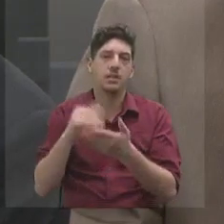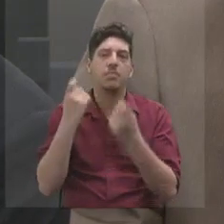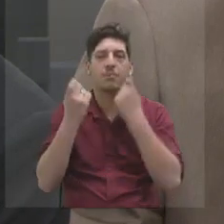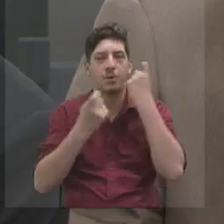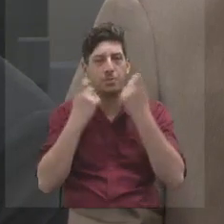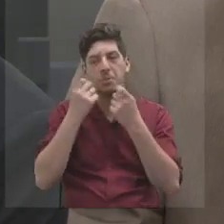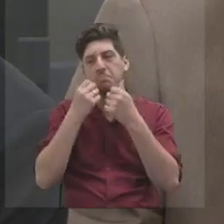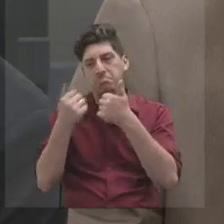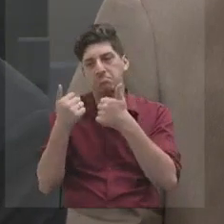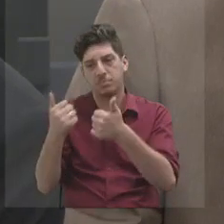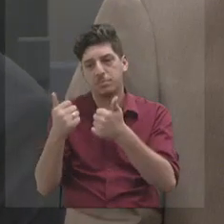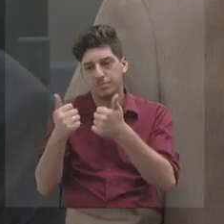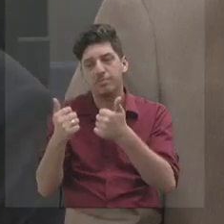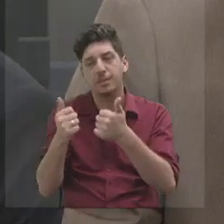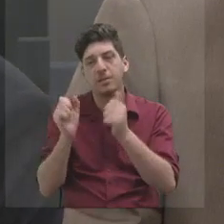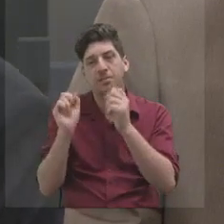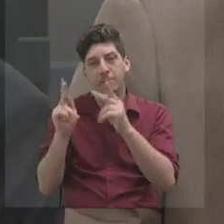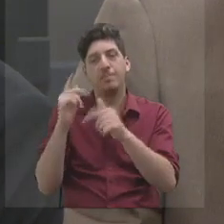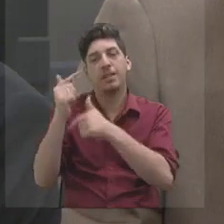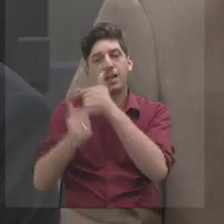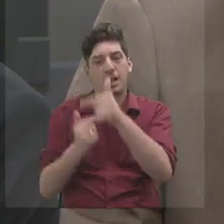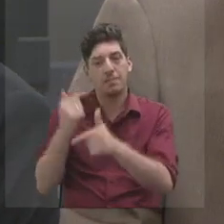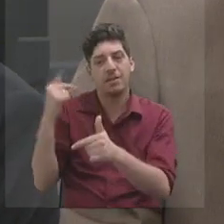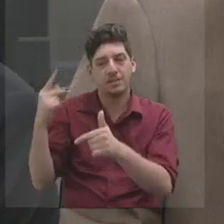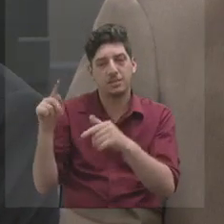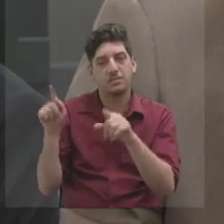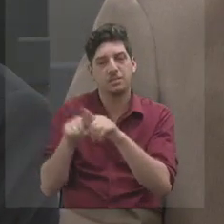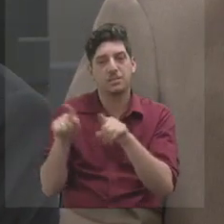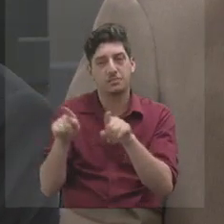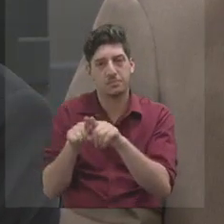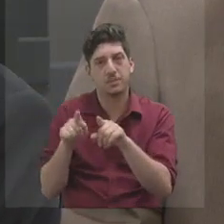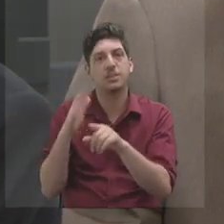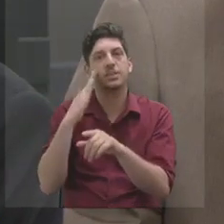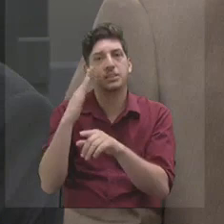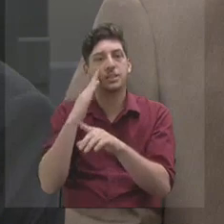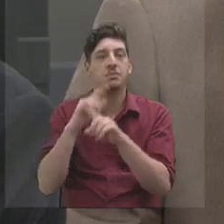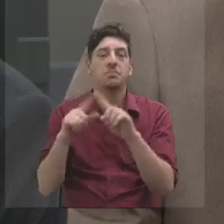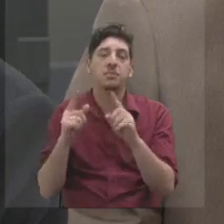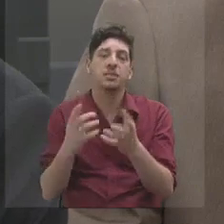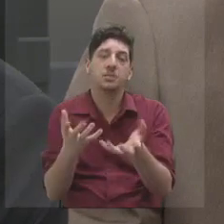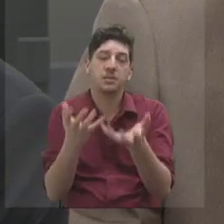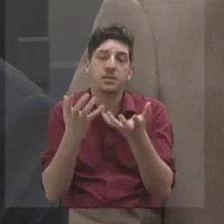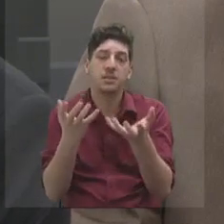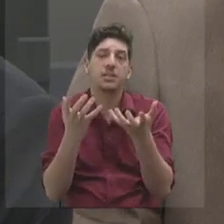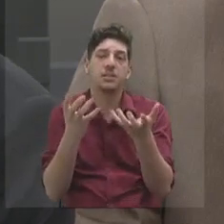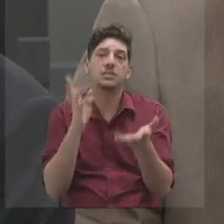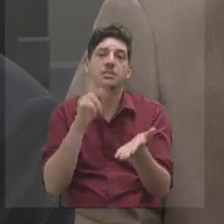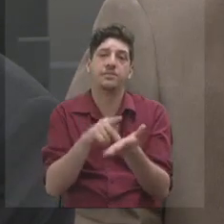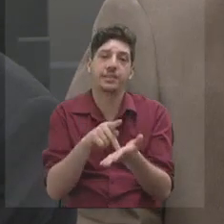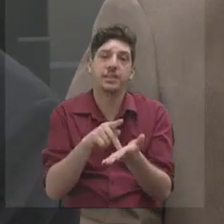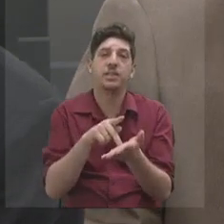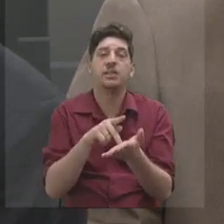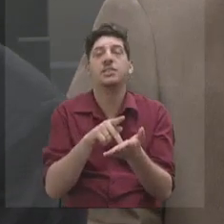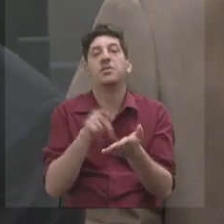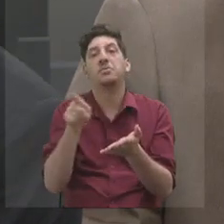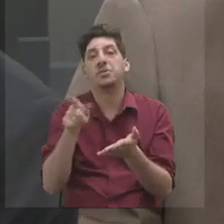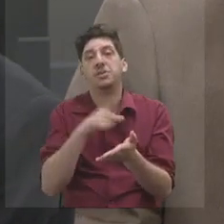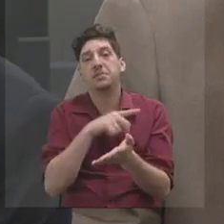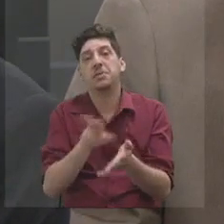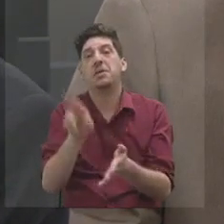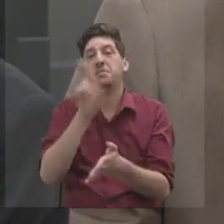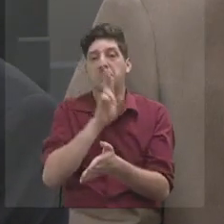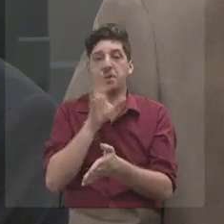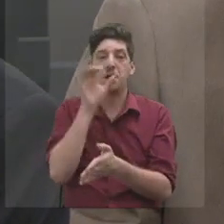relação aí a isso do trabalho que o senhor vem fazendo e eu queria muito que se o senhor já tivesse uma resposta